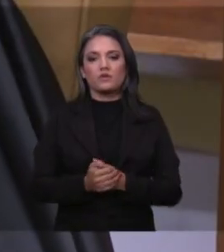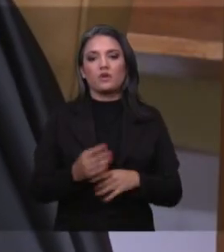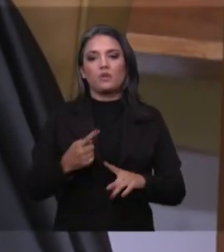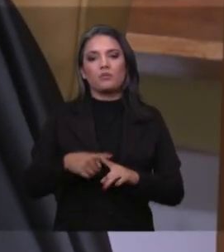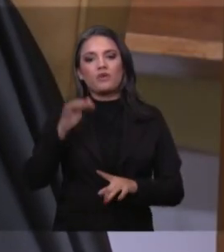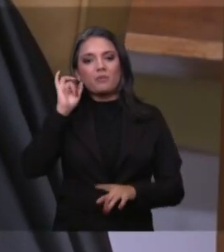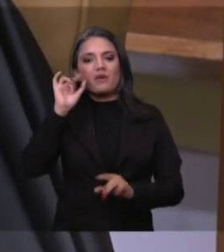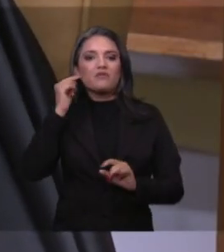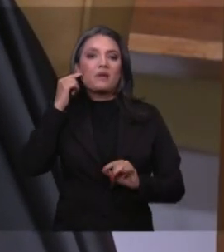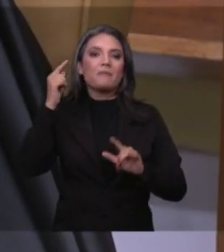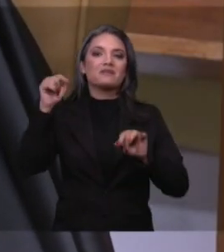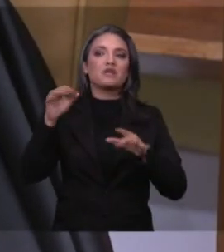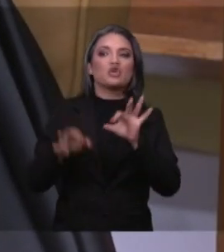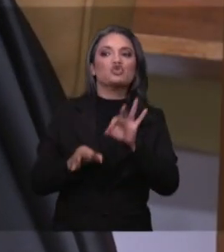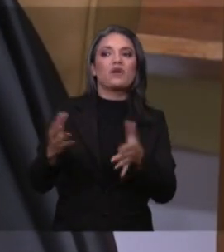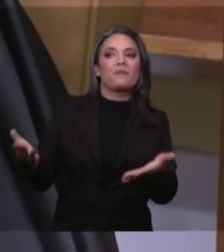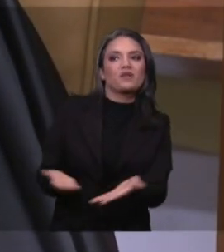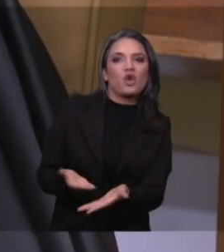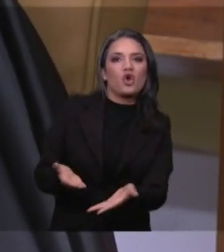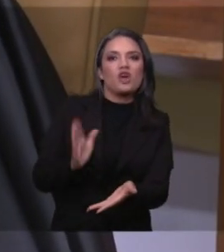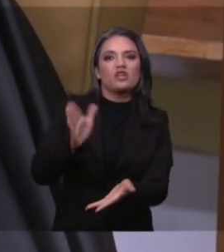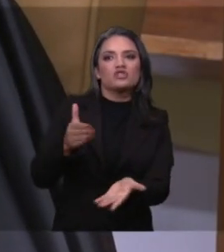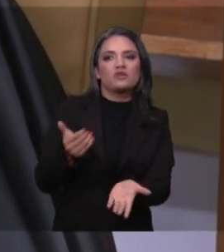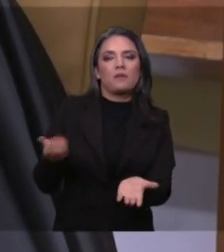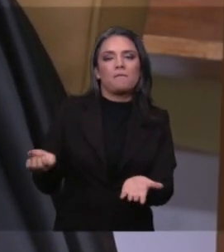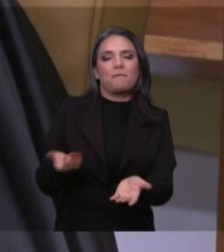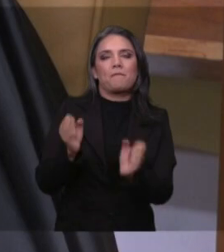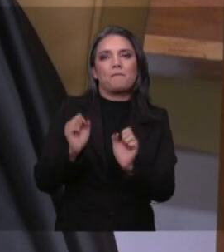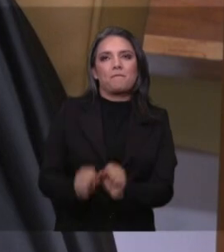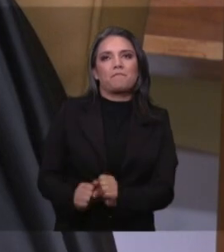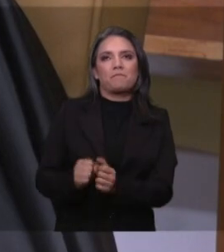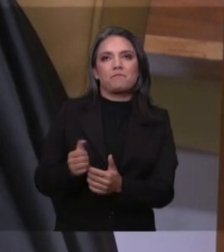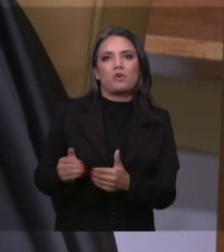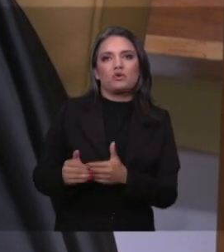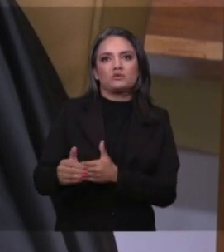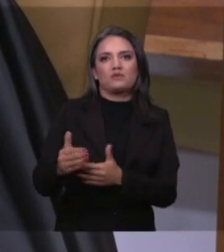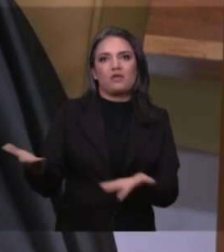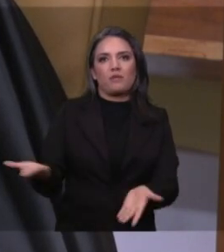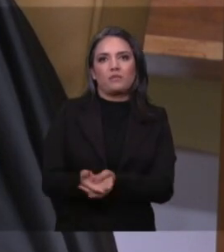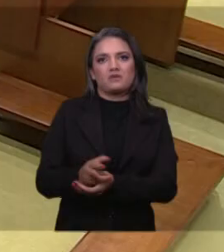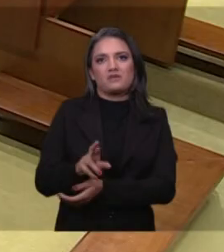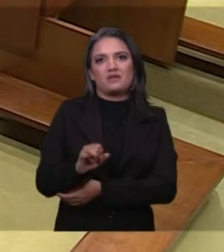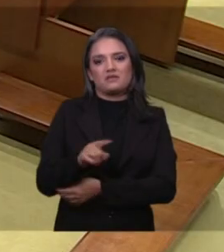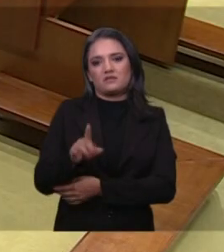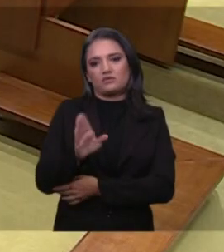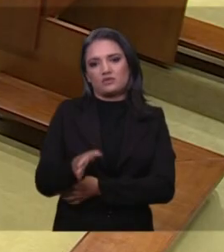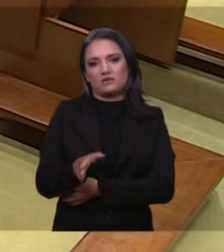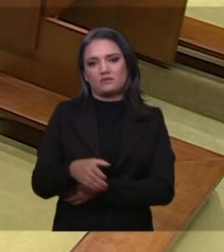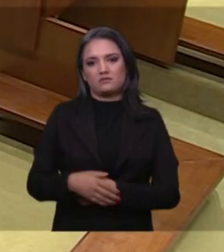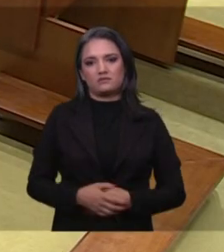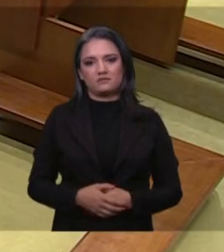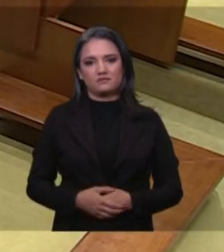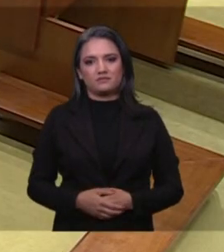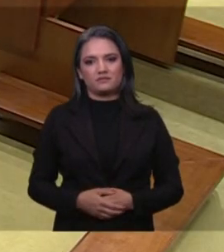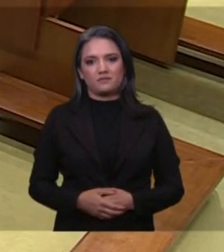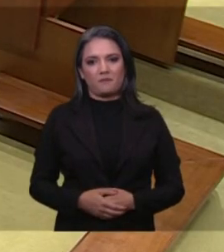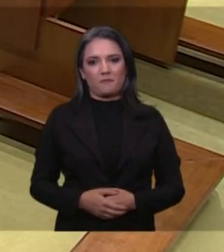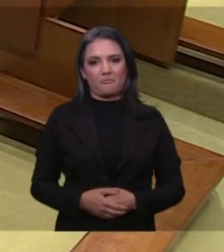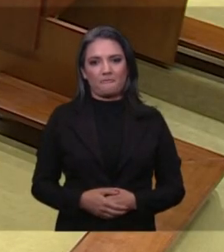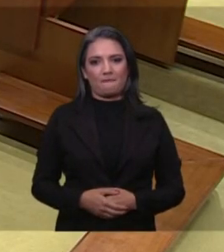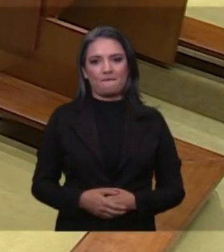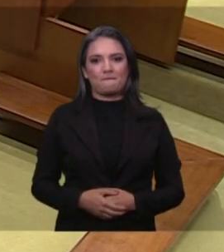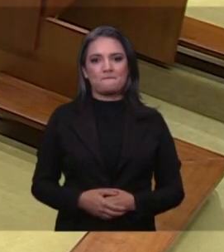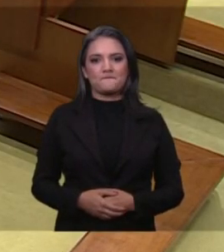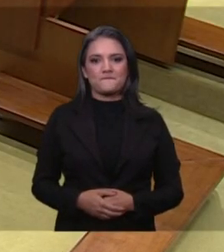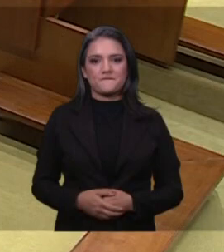desse julgamento ainda caberiam novas rescisórias diante da... Dá para eu ler ou você quer ler? A preocupação foi